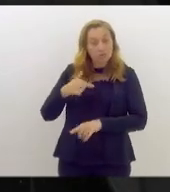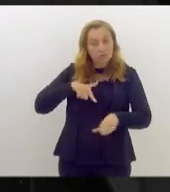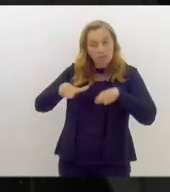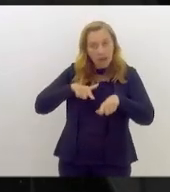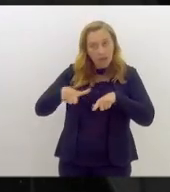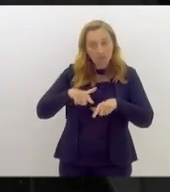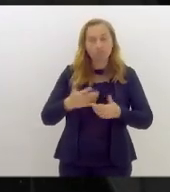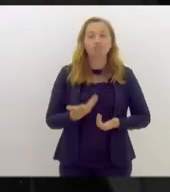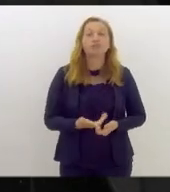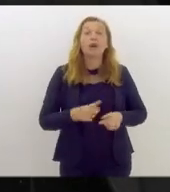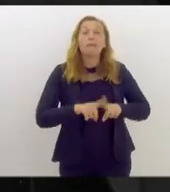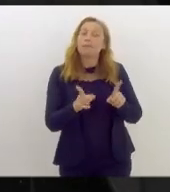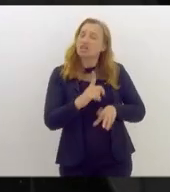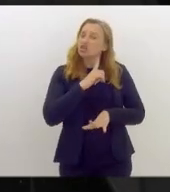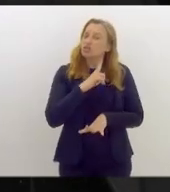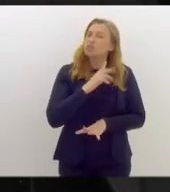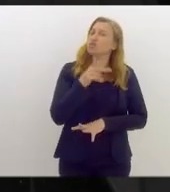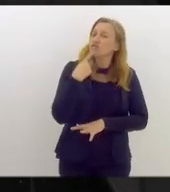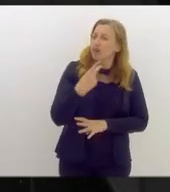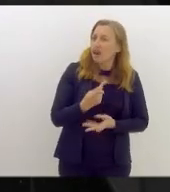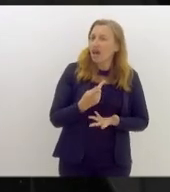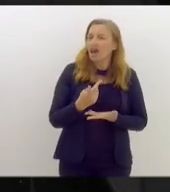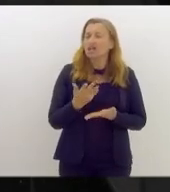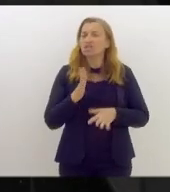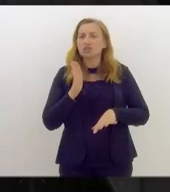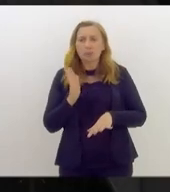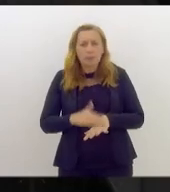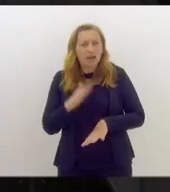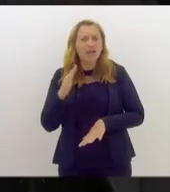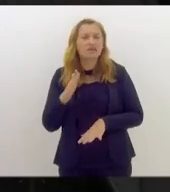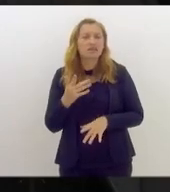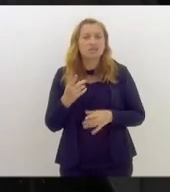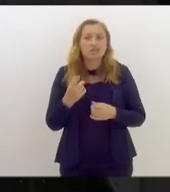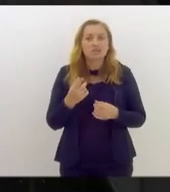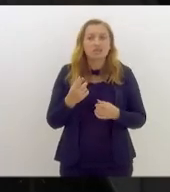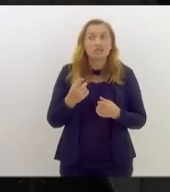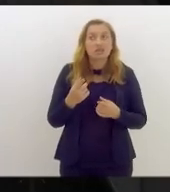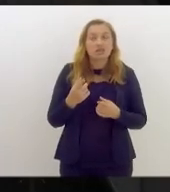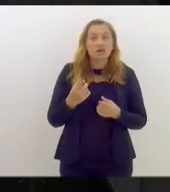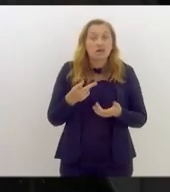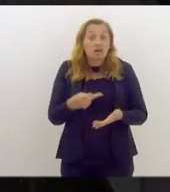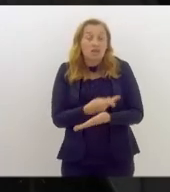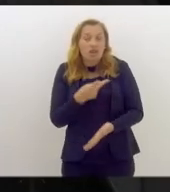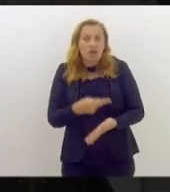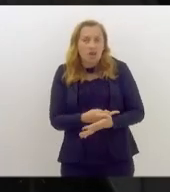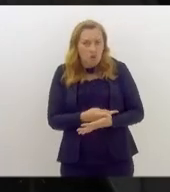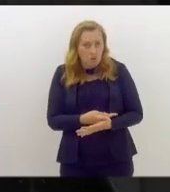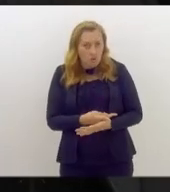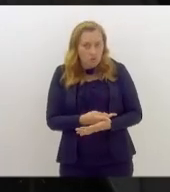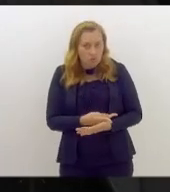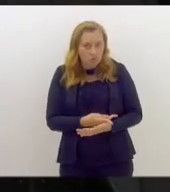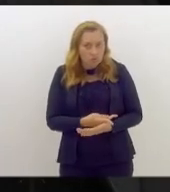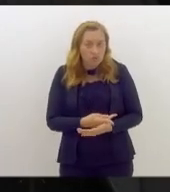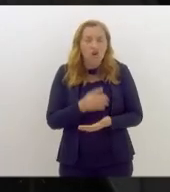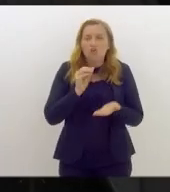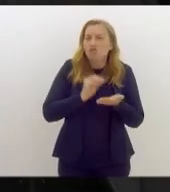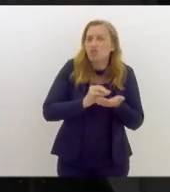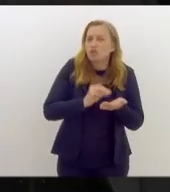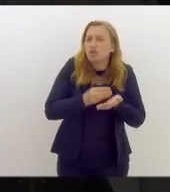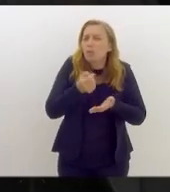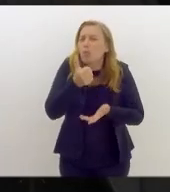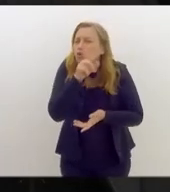mas tivemos que falar de mais esse ataque covarde Lucinha Já faltando alguns dias